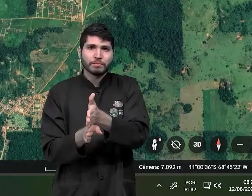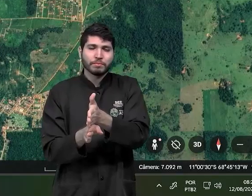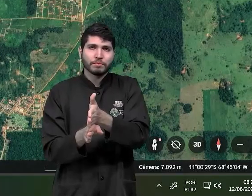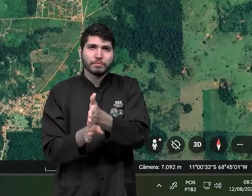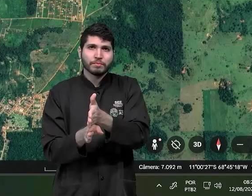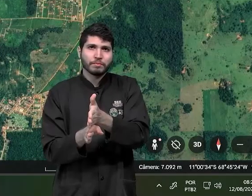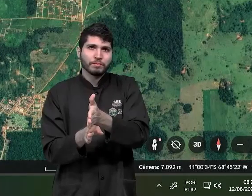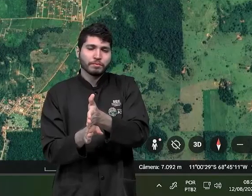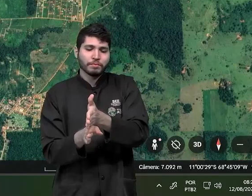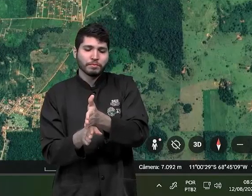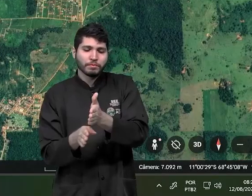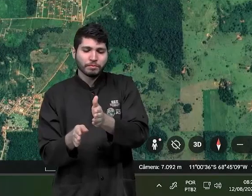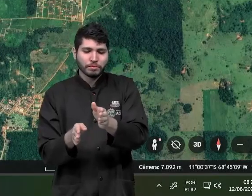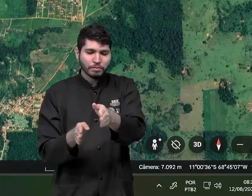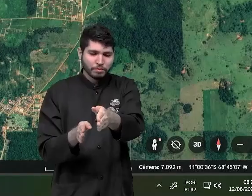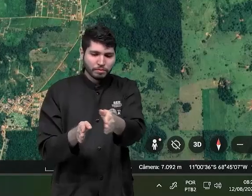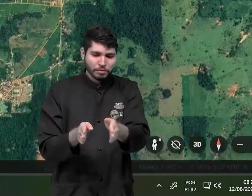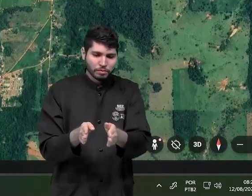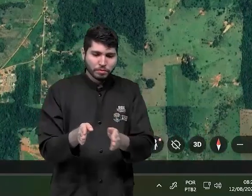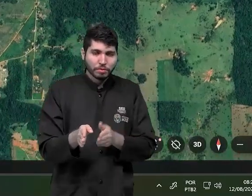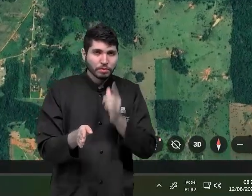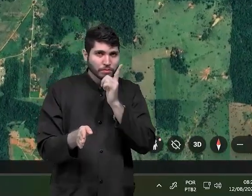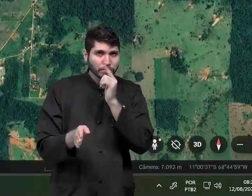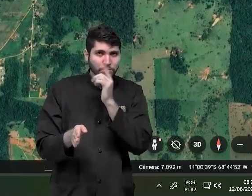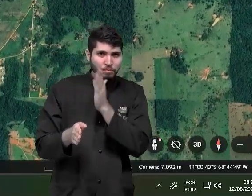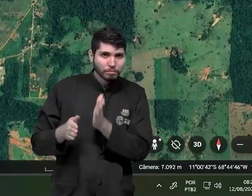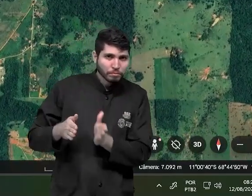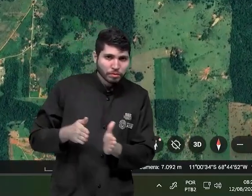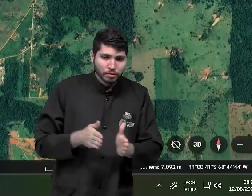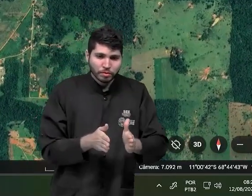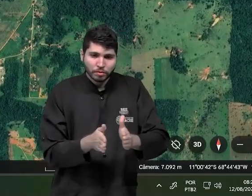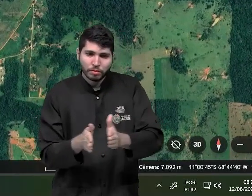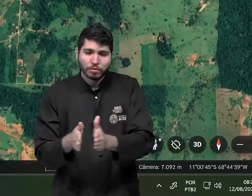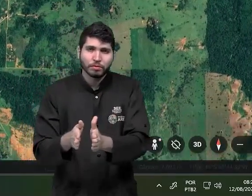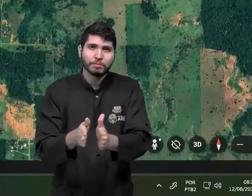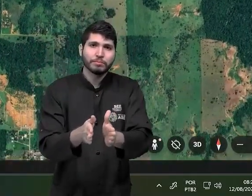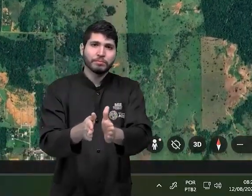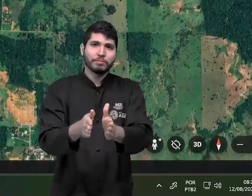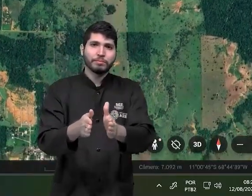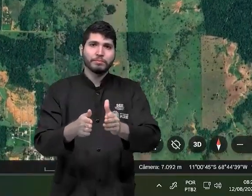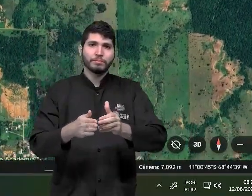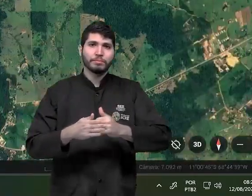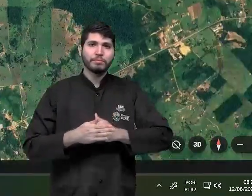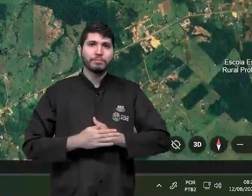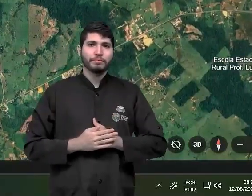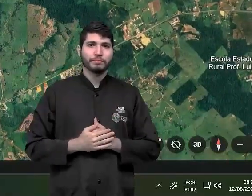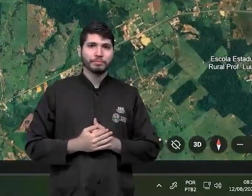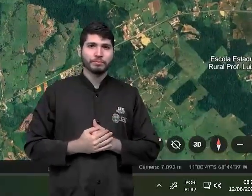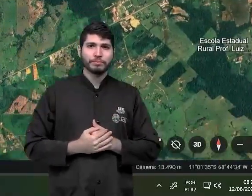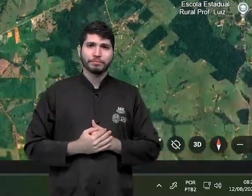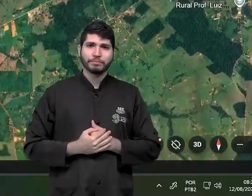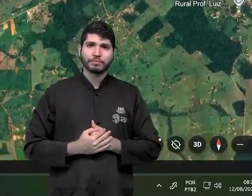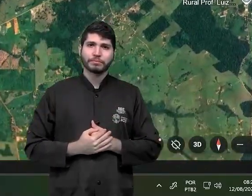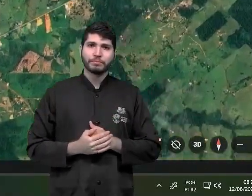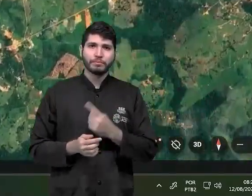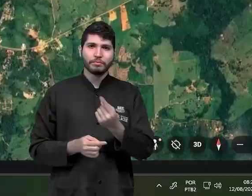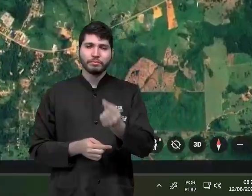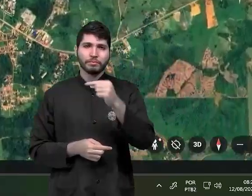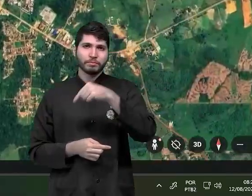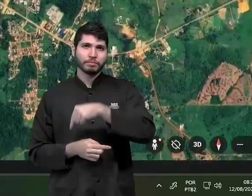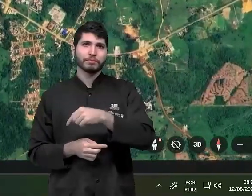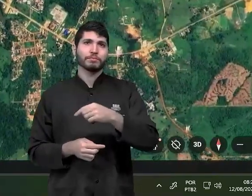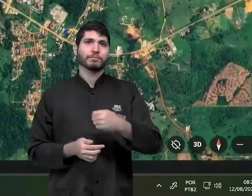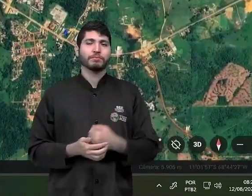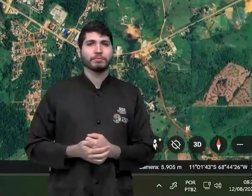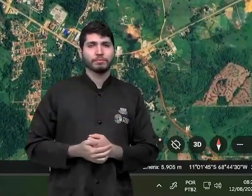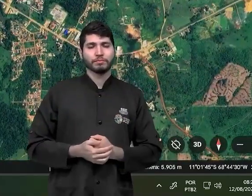pelo rio Acre, tá bom? Separado por uma ponte. Aqui mais abaixo tem a região de Epitassolândia.